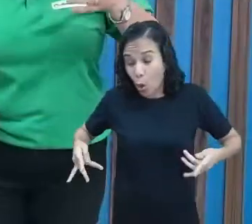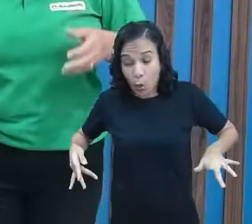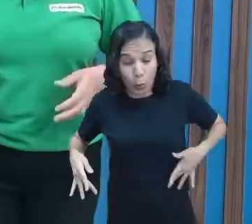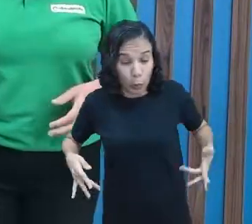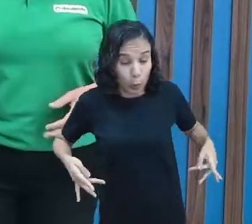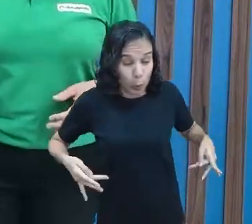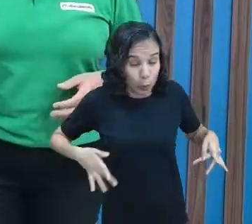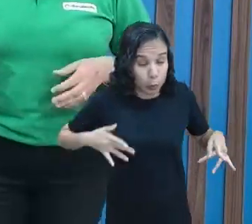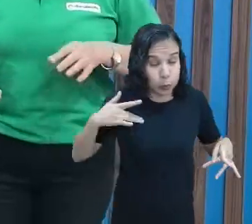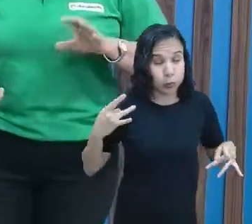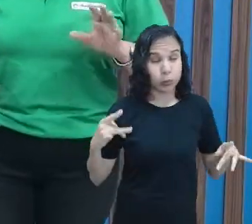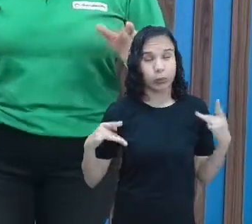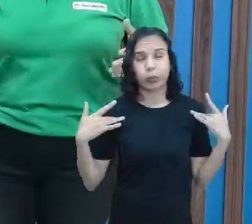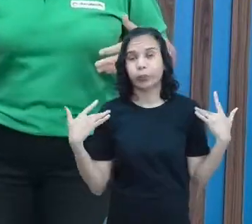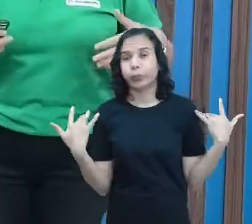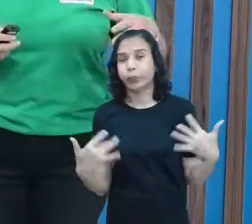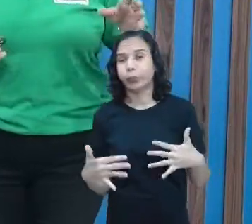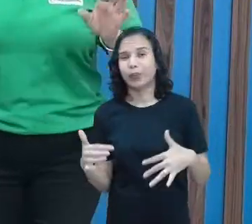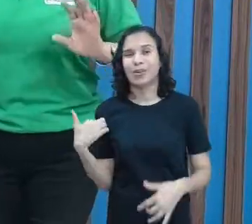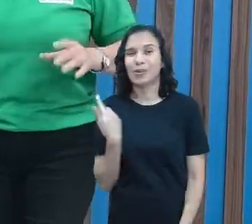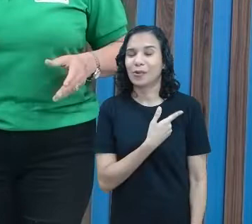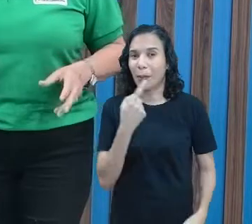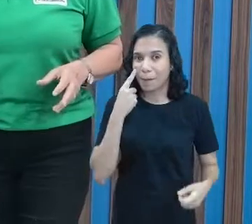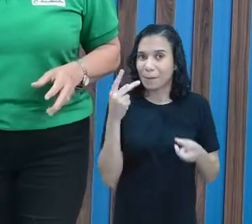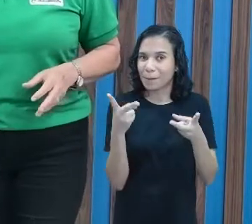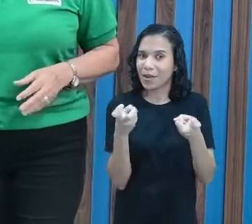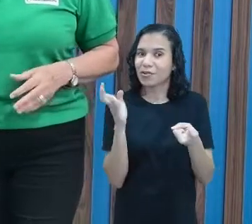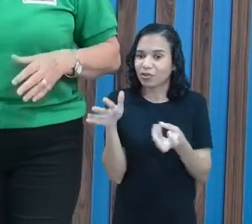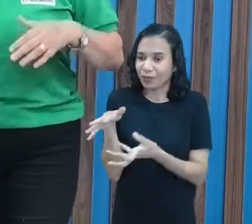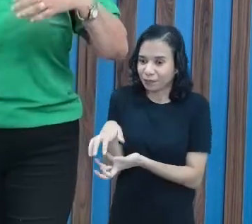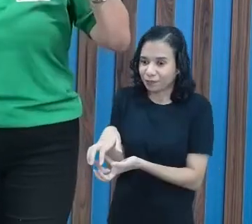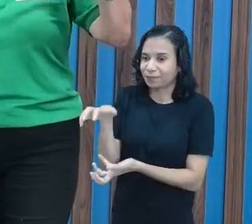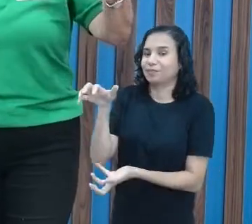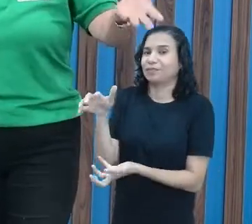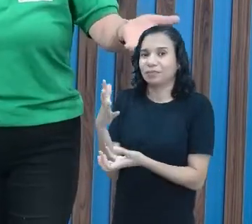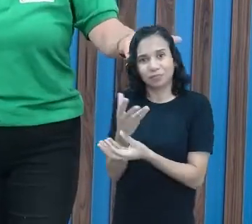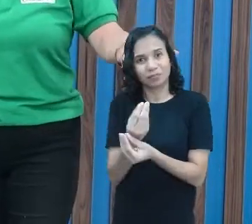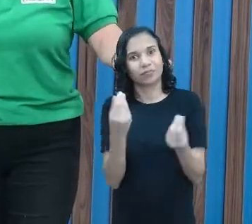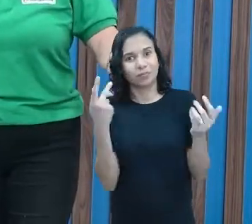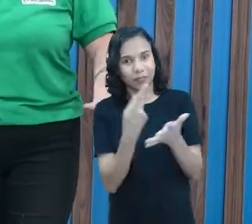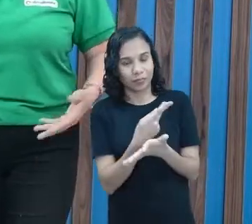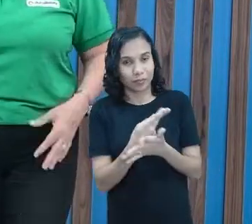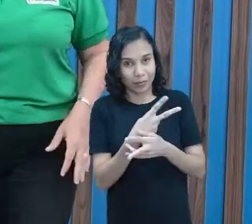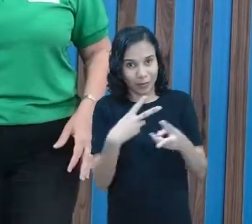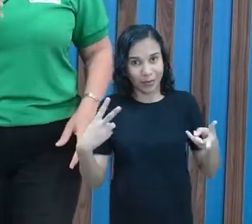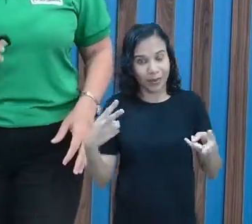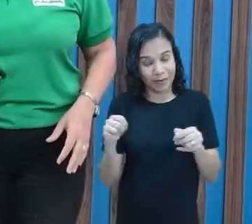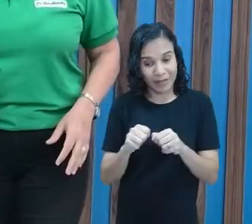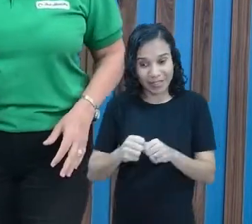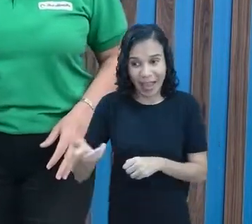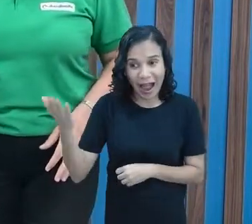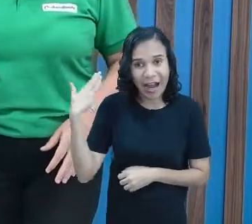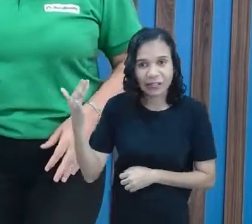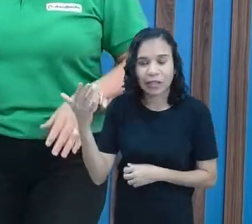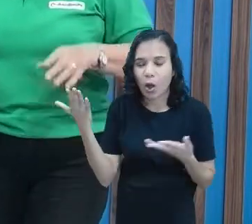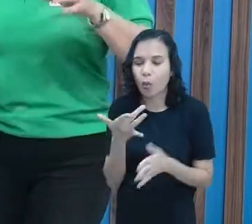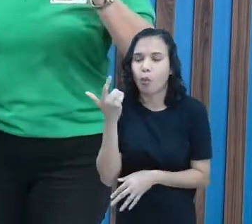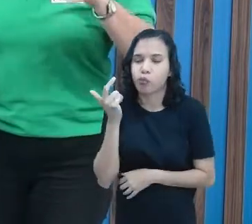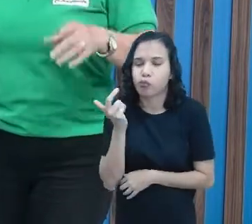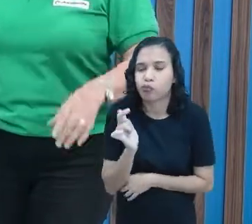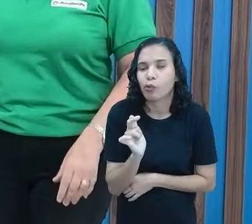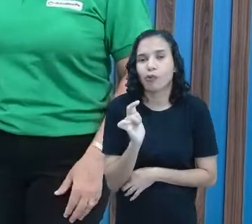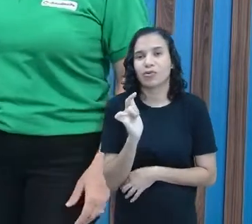nos braços, e aí nós vemos que já estamos envelhecendo, muitas atividades que fazíamos não podemos fazer